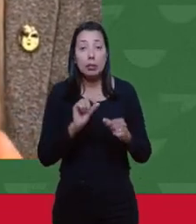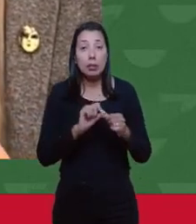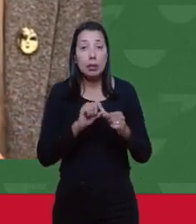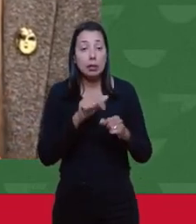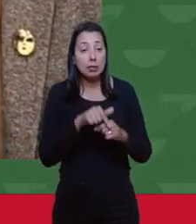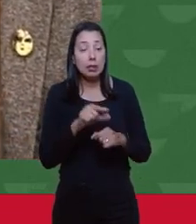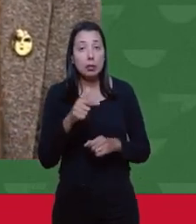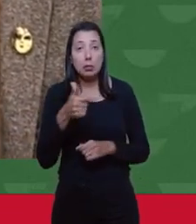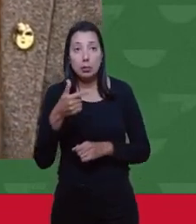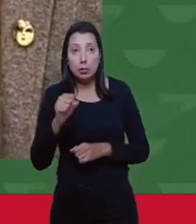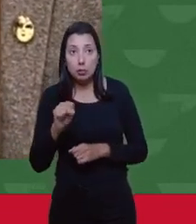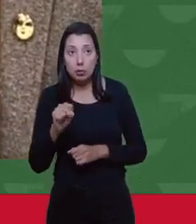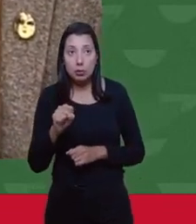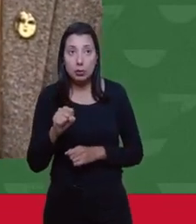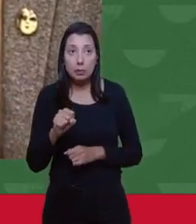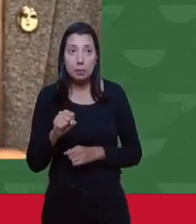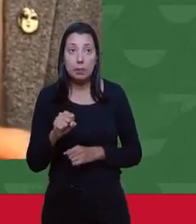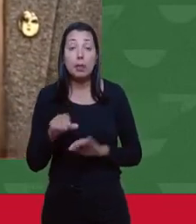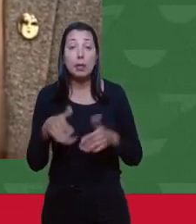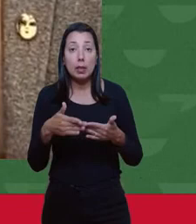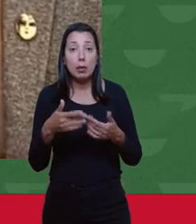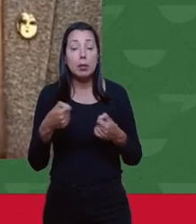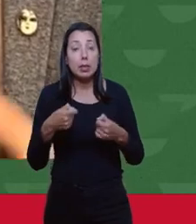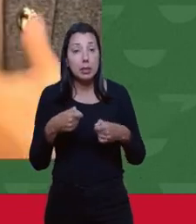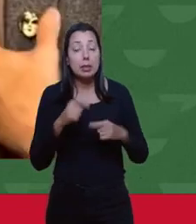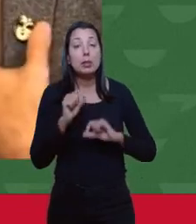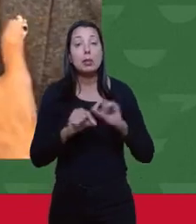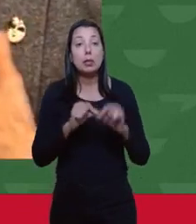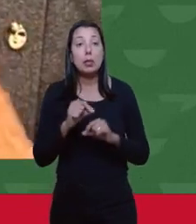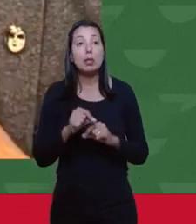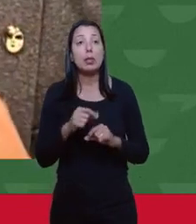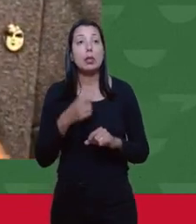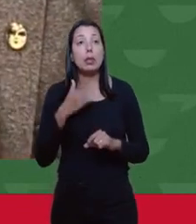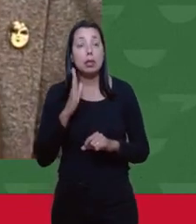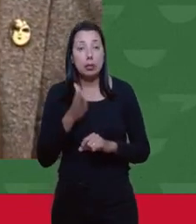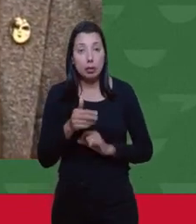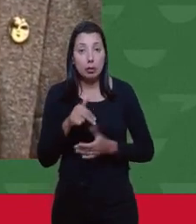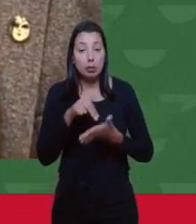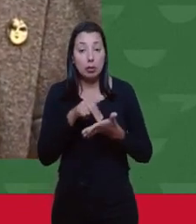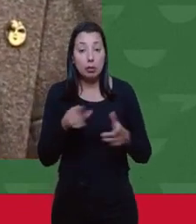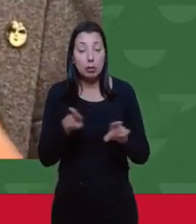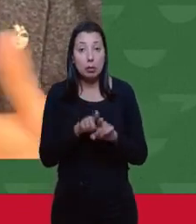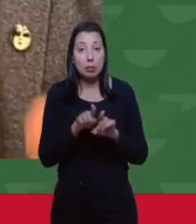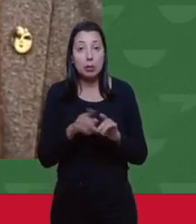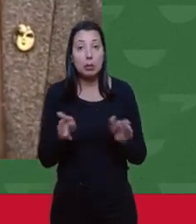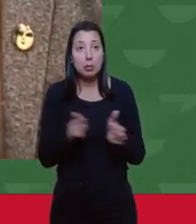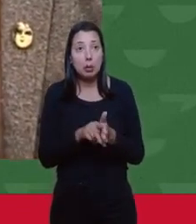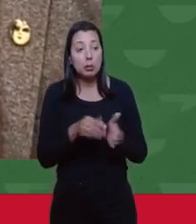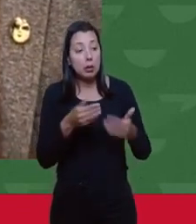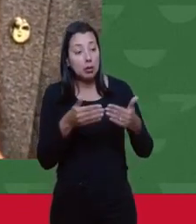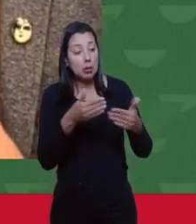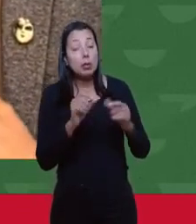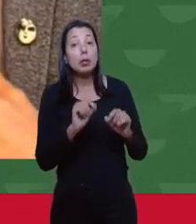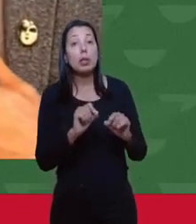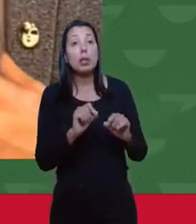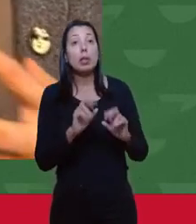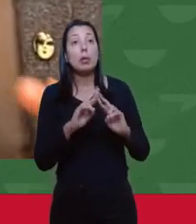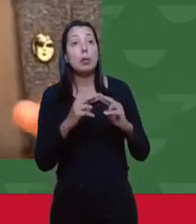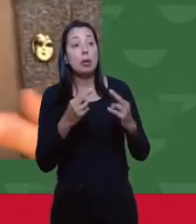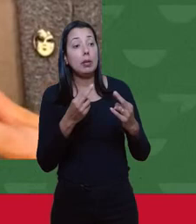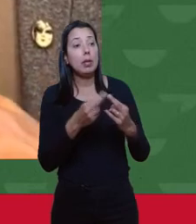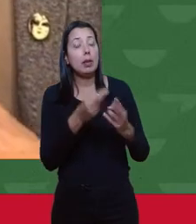fez em 2018. Quer dizer, é preciso, e aí eu já me coloco a par, e eu já estou articulando isso, quer dizer, uma